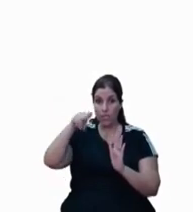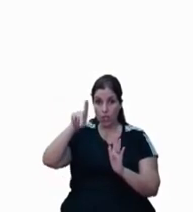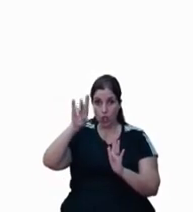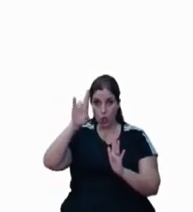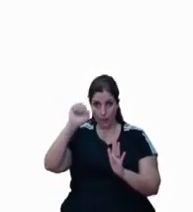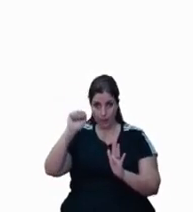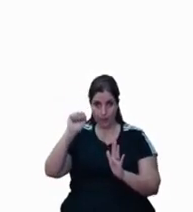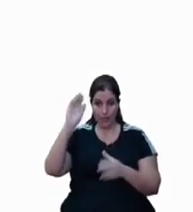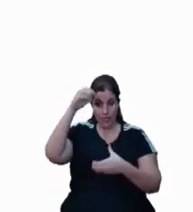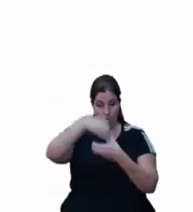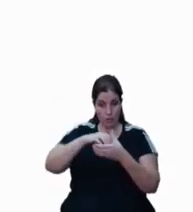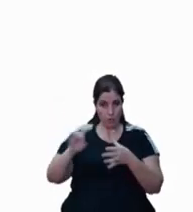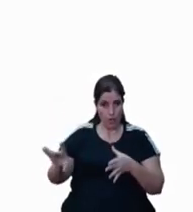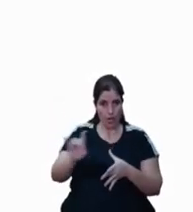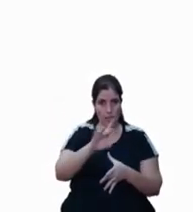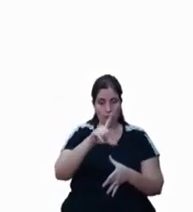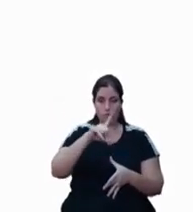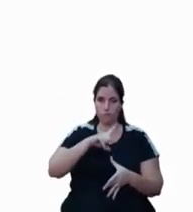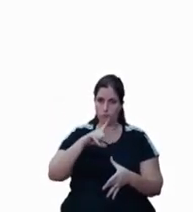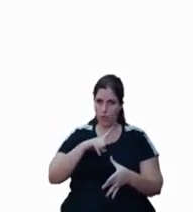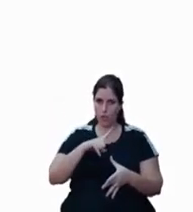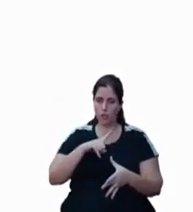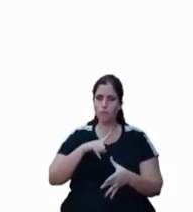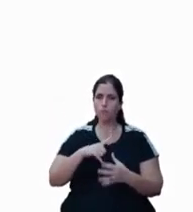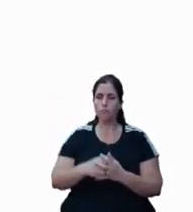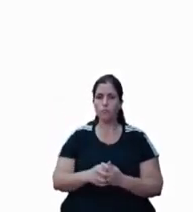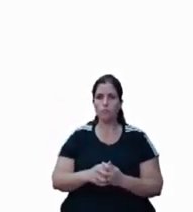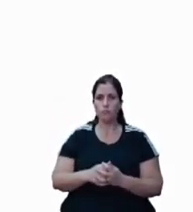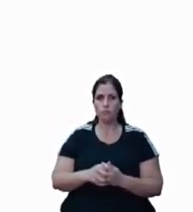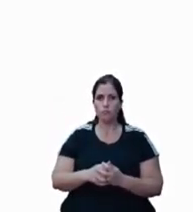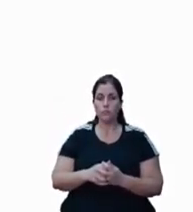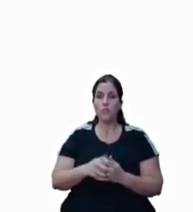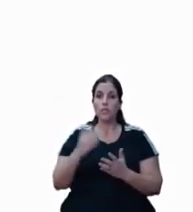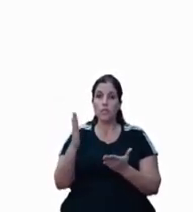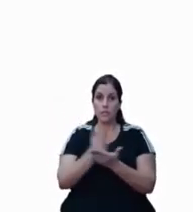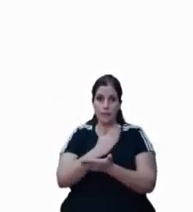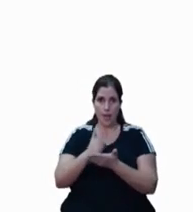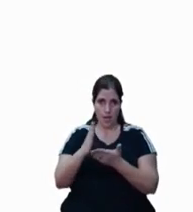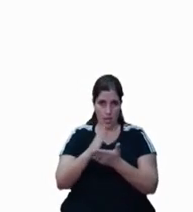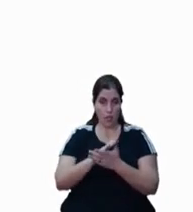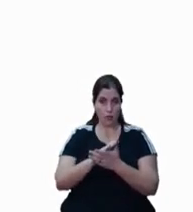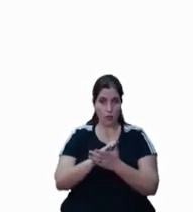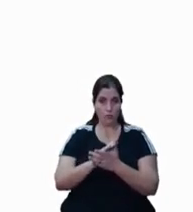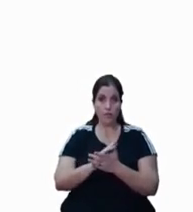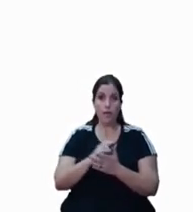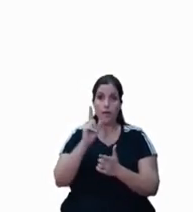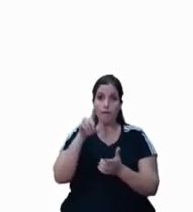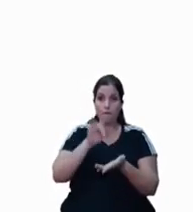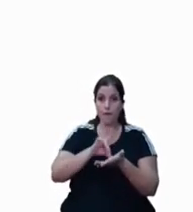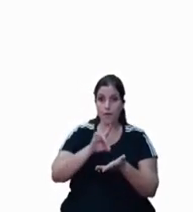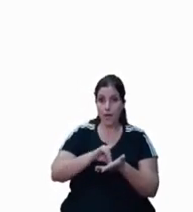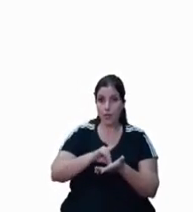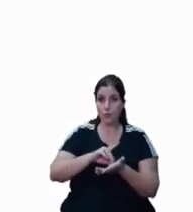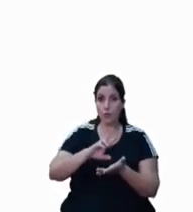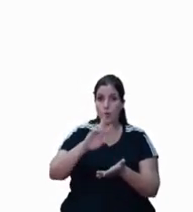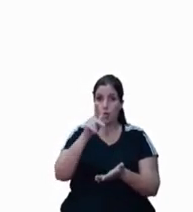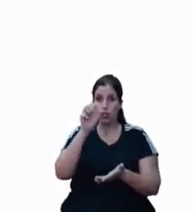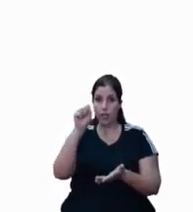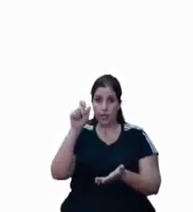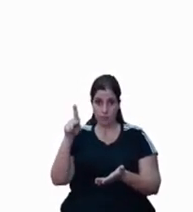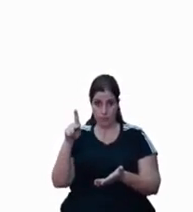cada uma delas, há uma série de transtornos separados. Isso é certamente verdade para o HSP, é um